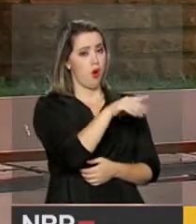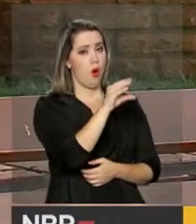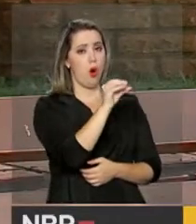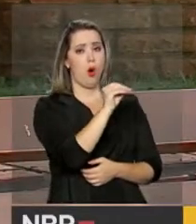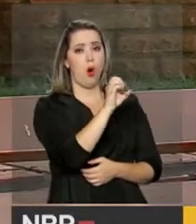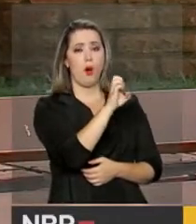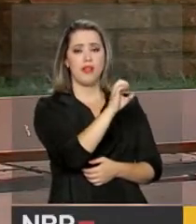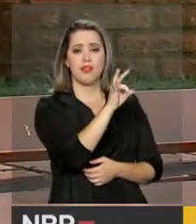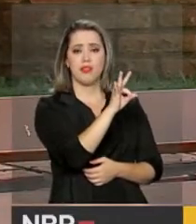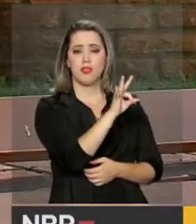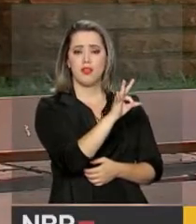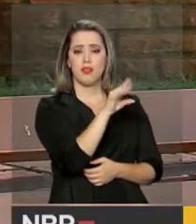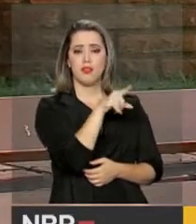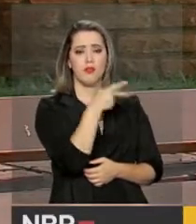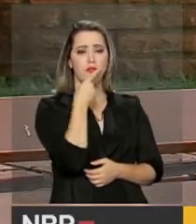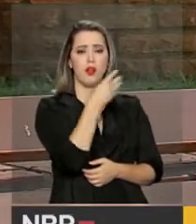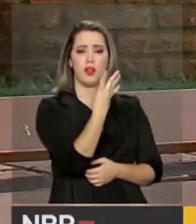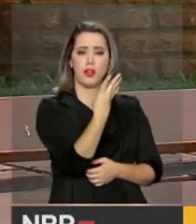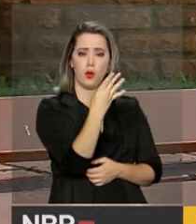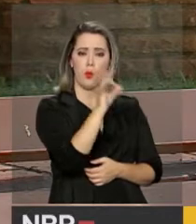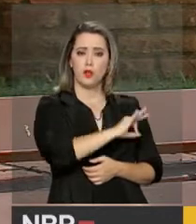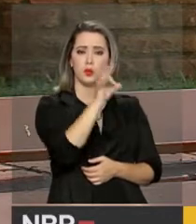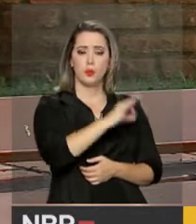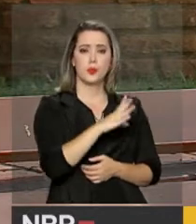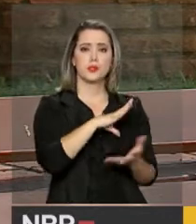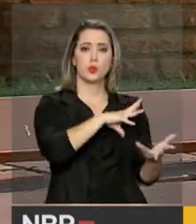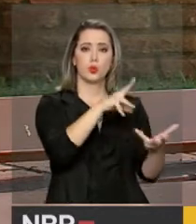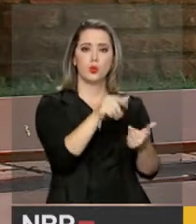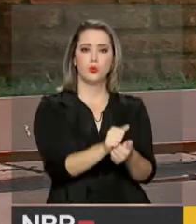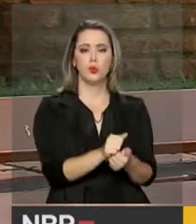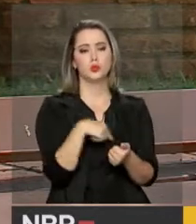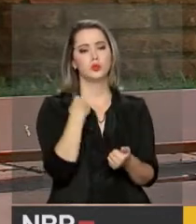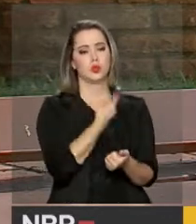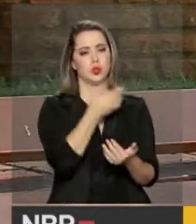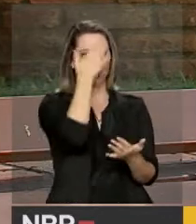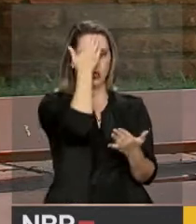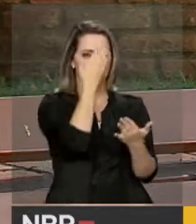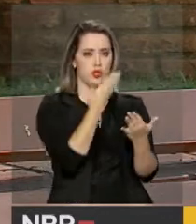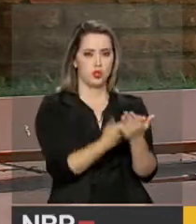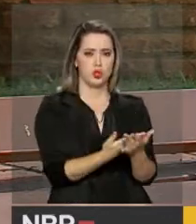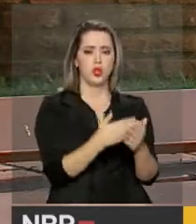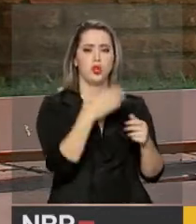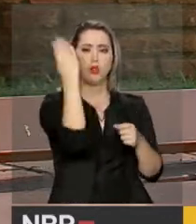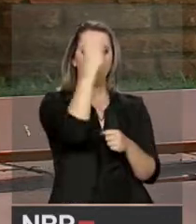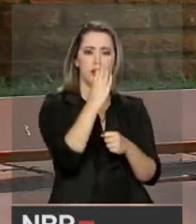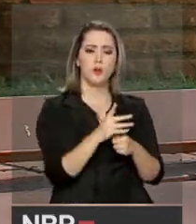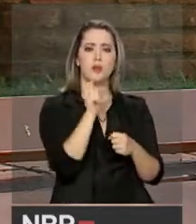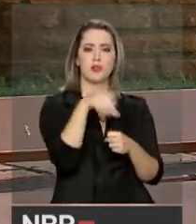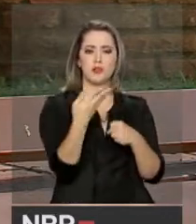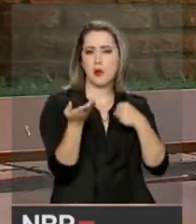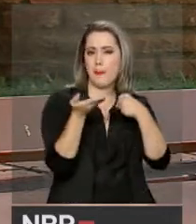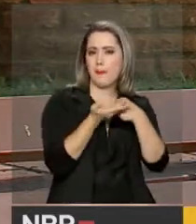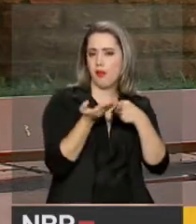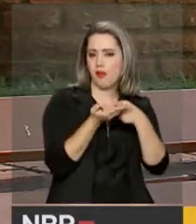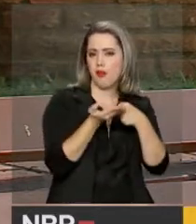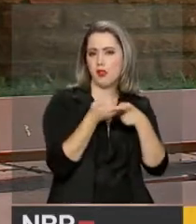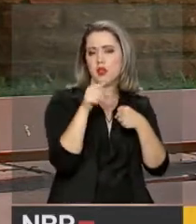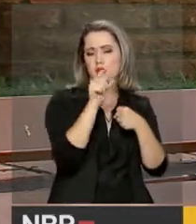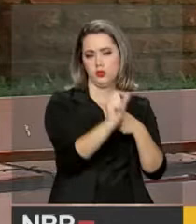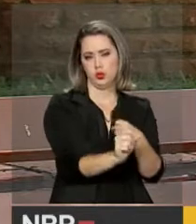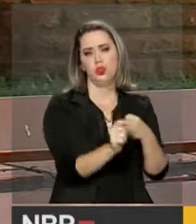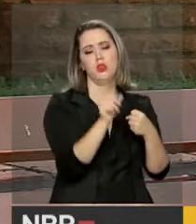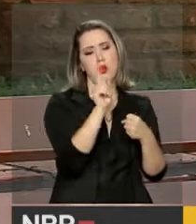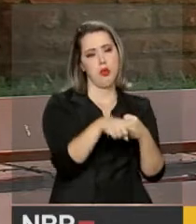relação ao PIB mundial, 4%. A gente acredita que o Brasil, como está na média, não é nenhum país muito desenvolvido, nem muito